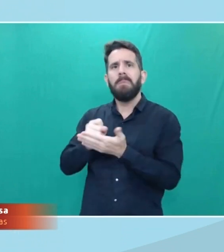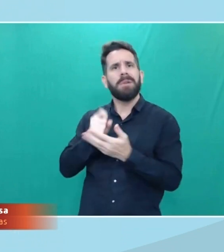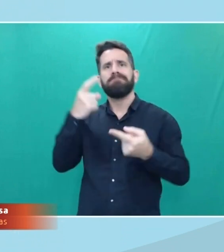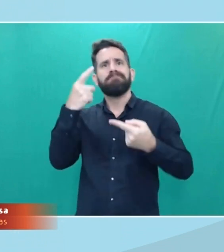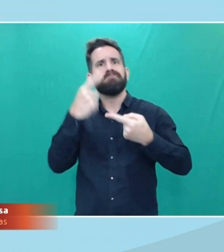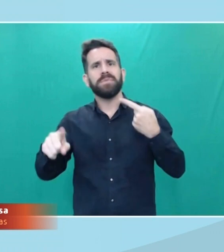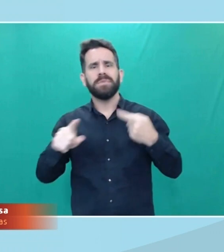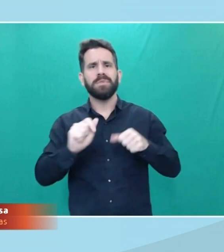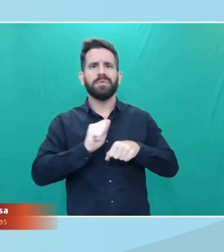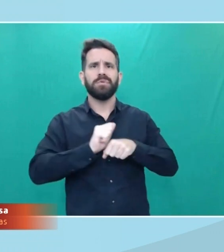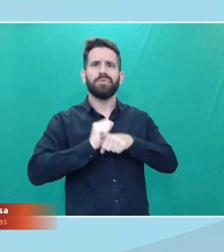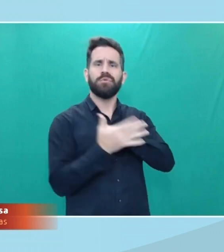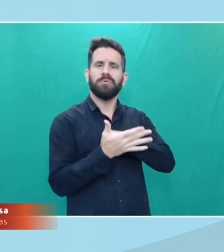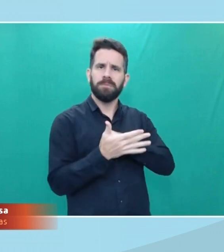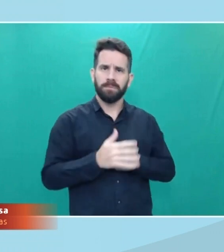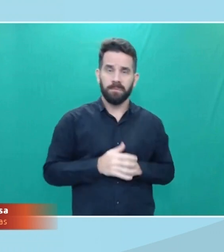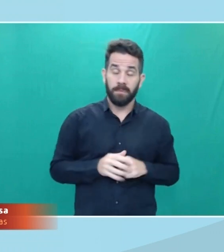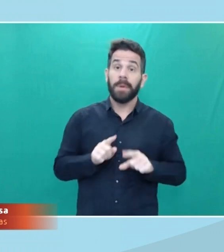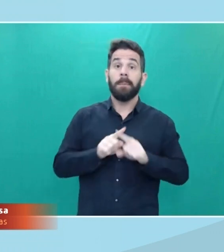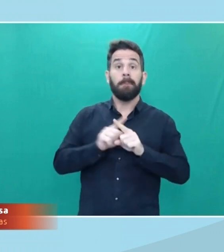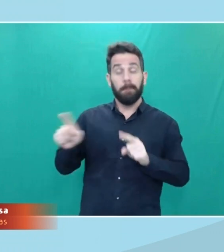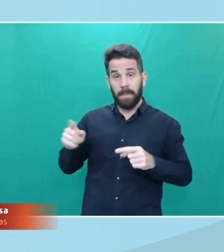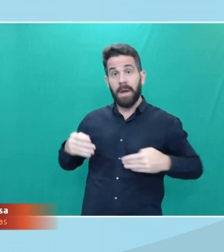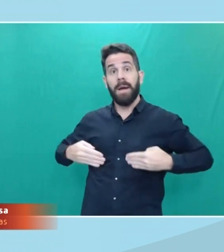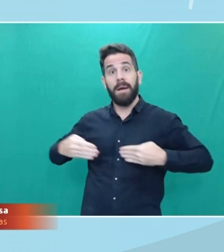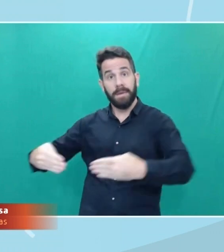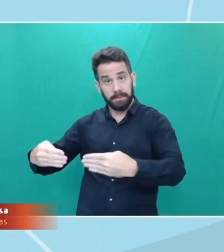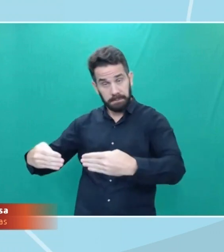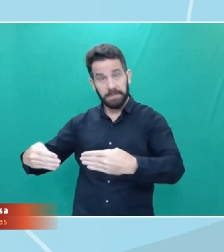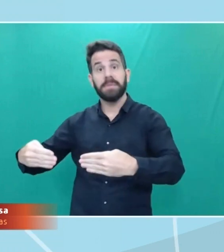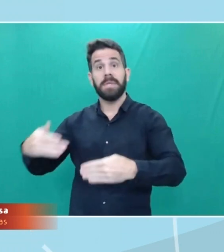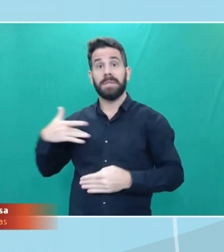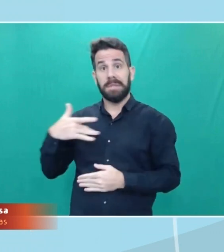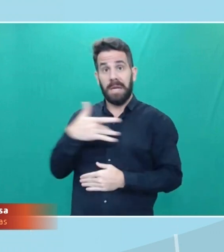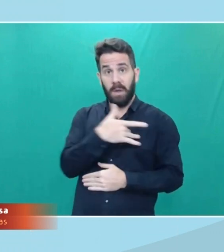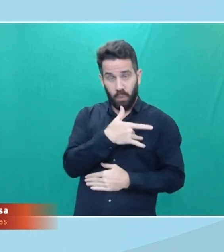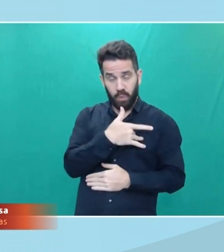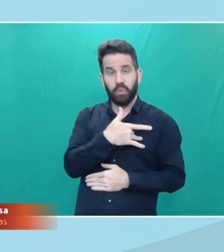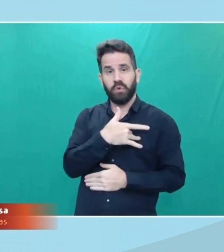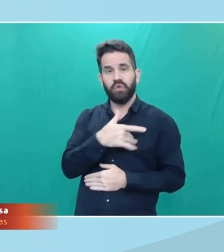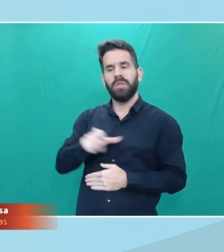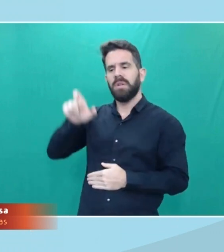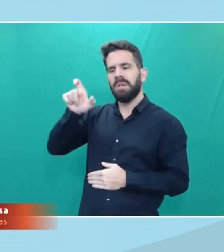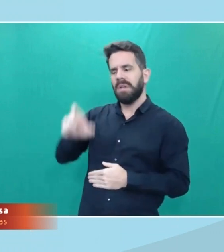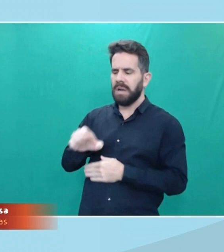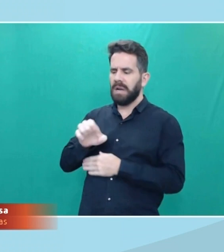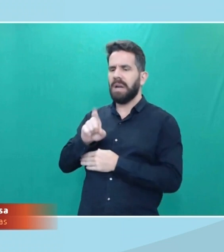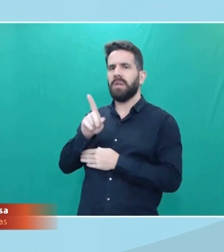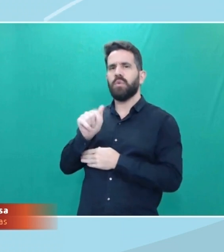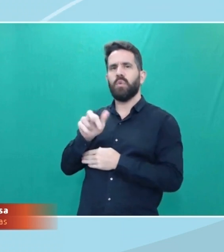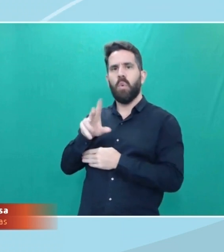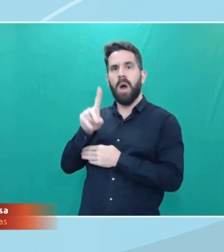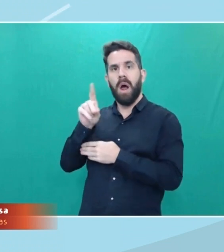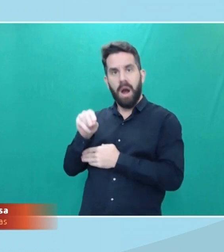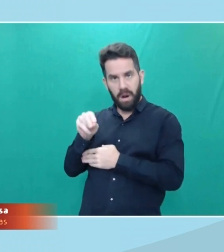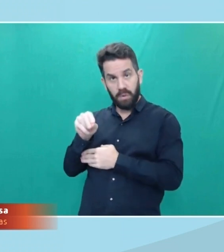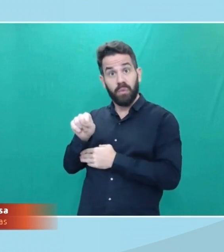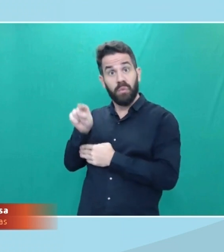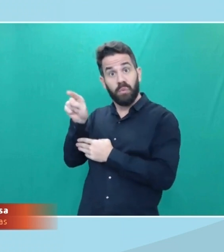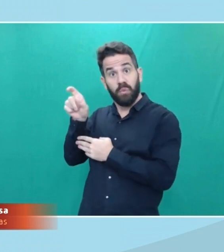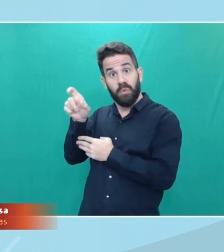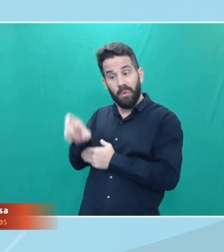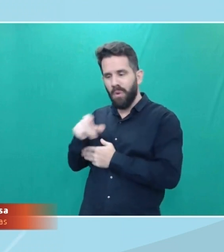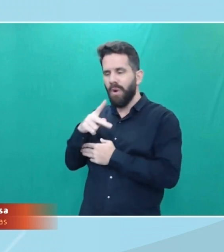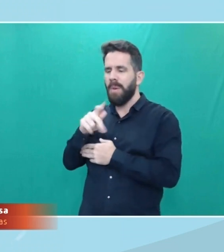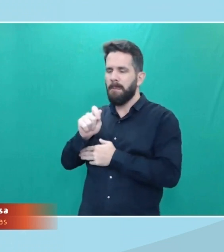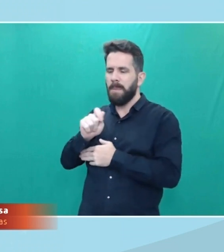da Saúde, comandado pelo general Eduardo Pazuello, anunciou a distribuição de mais de 100 mil comprimidos de cloroquina